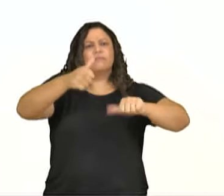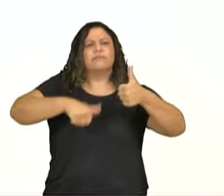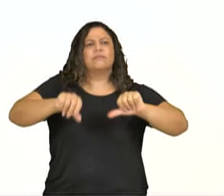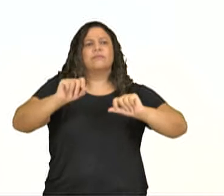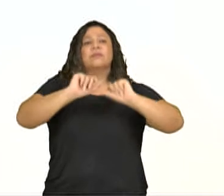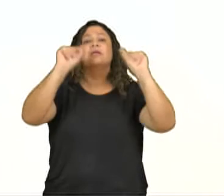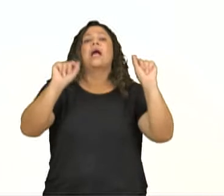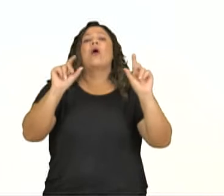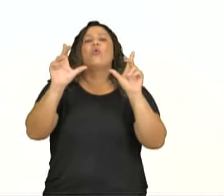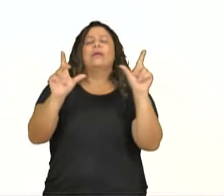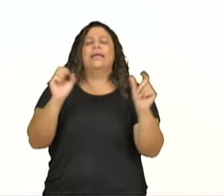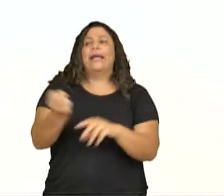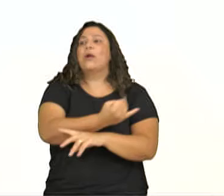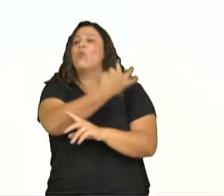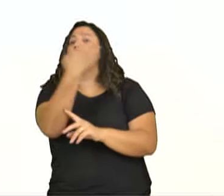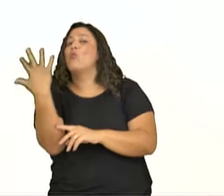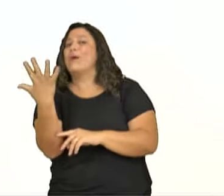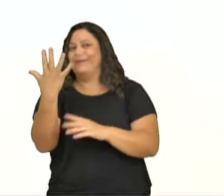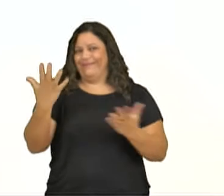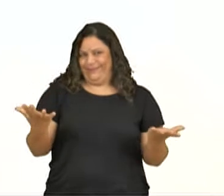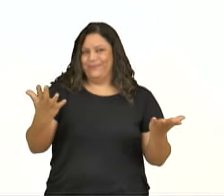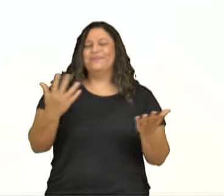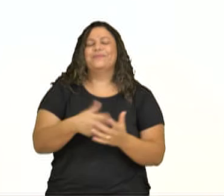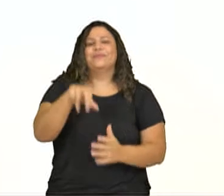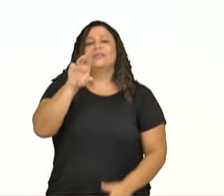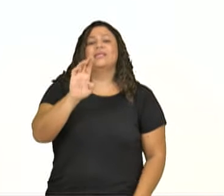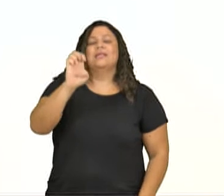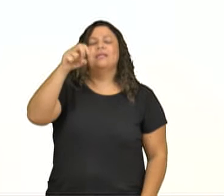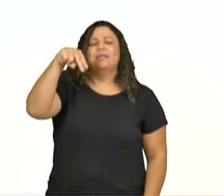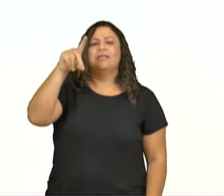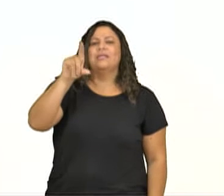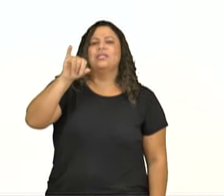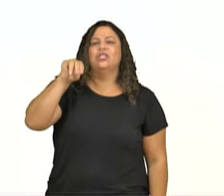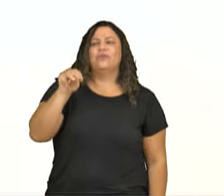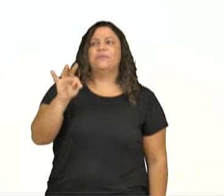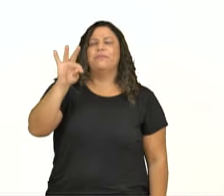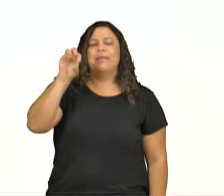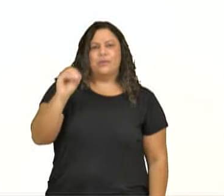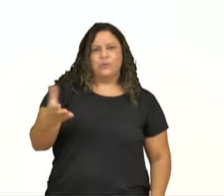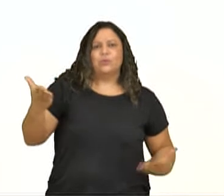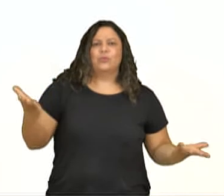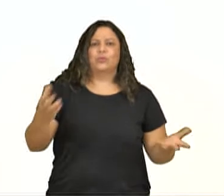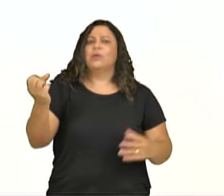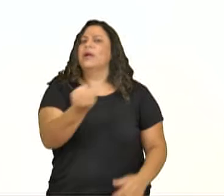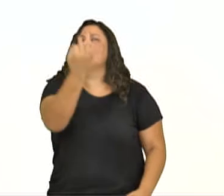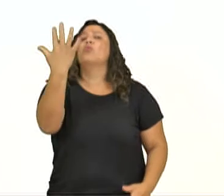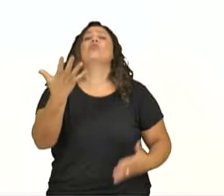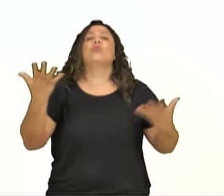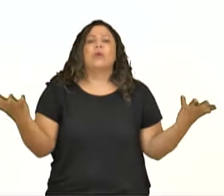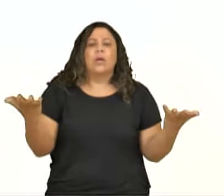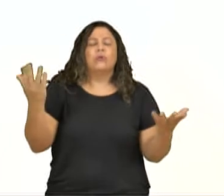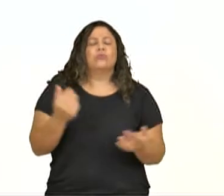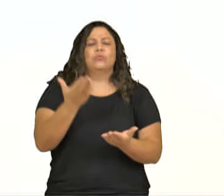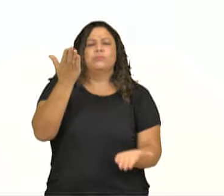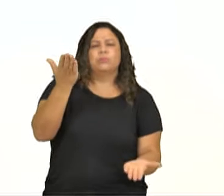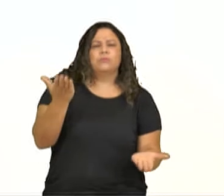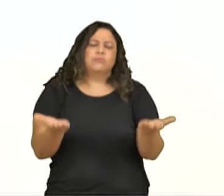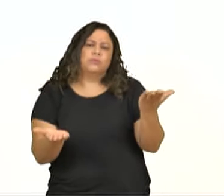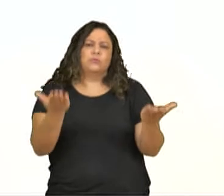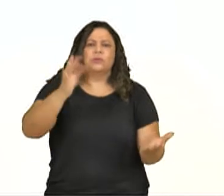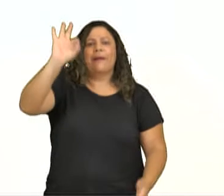a quantidade de produto que realmente é obtido ou que será obtido em relação à